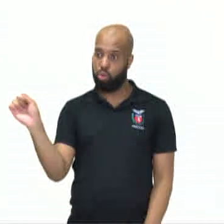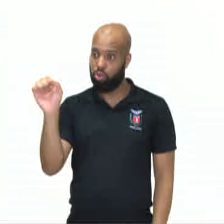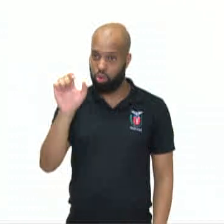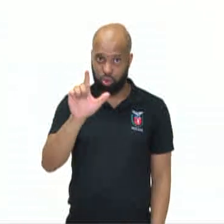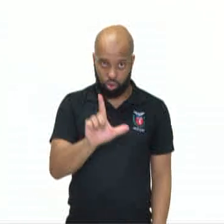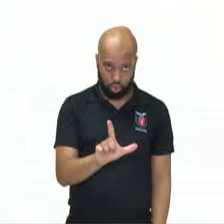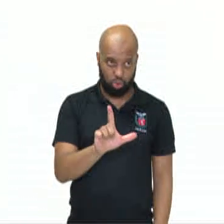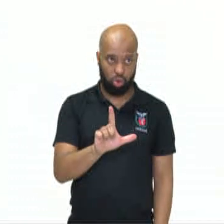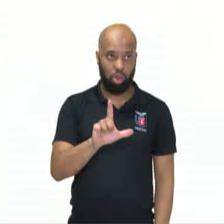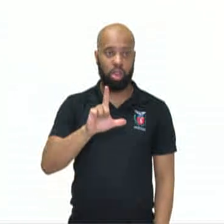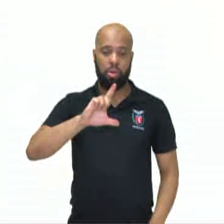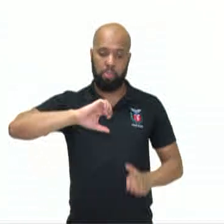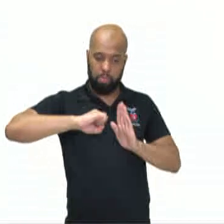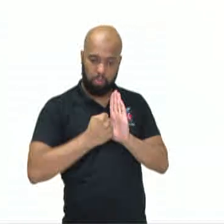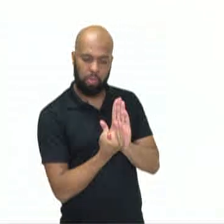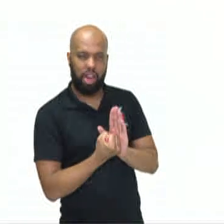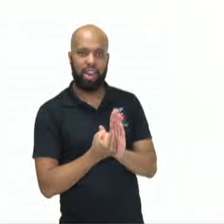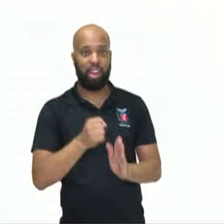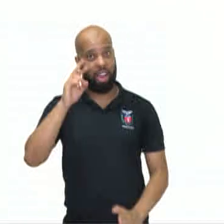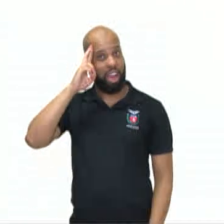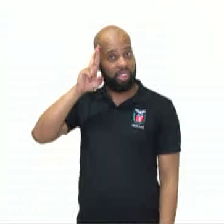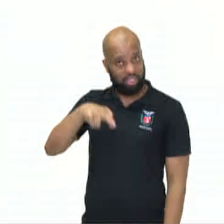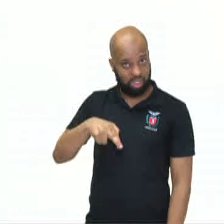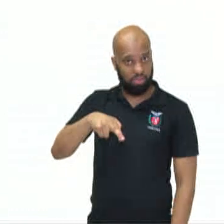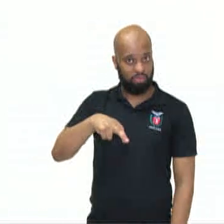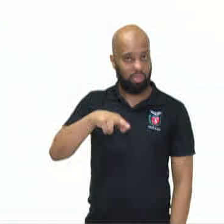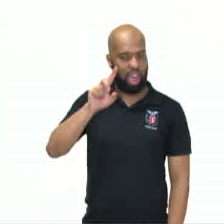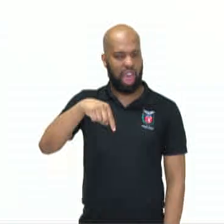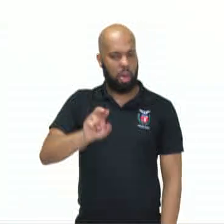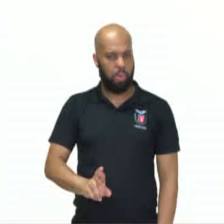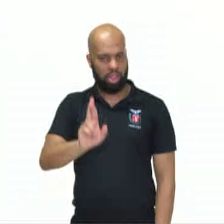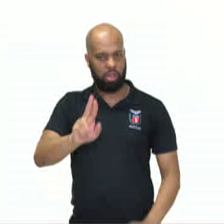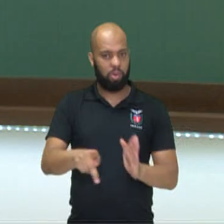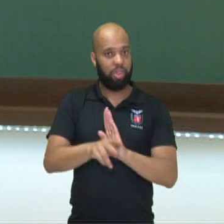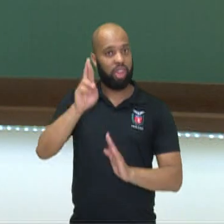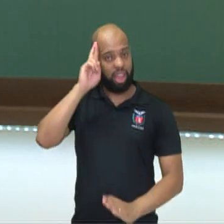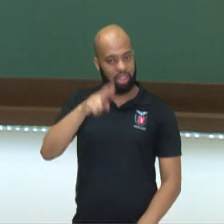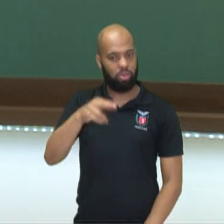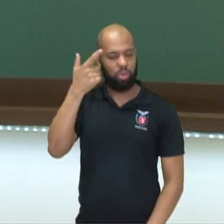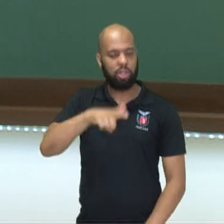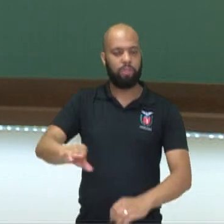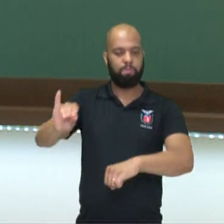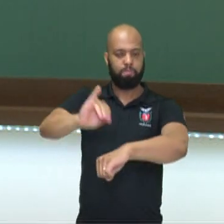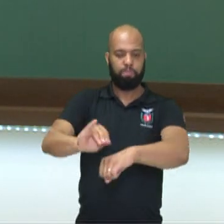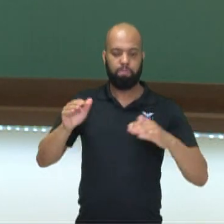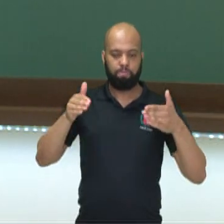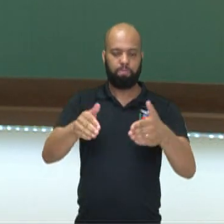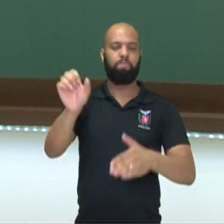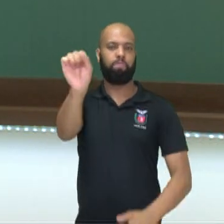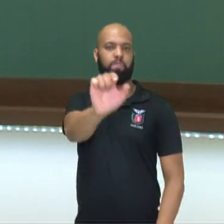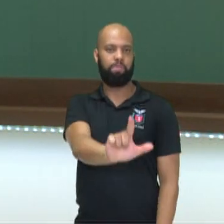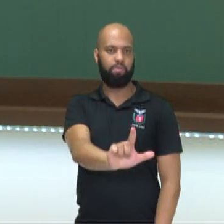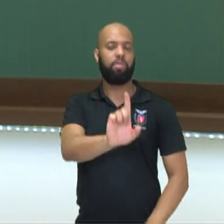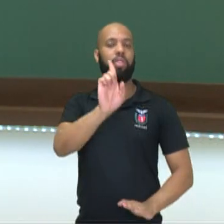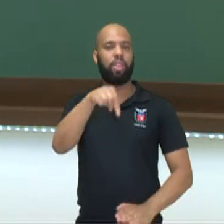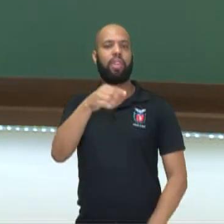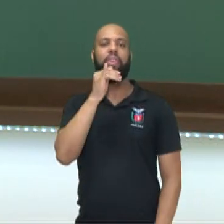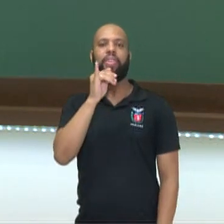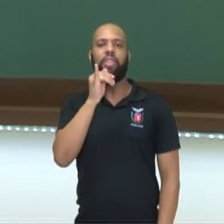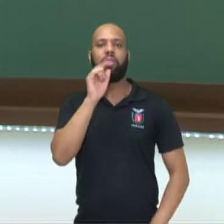que pode simbolizar a própria razão, ganha centralidade, tá? Então isso aí é um exemplo do que foi